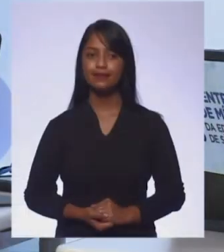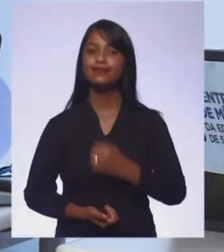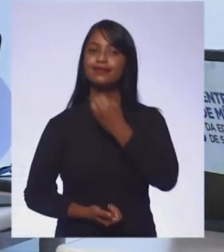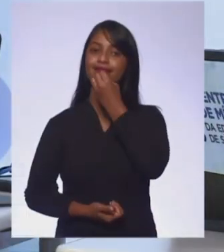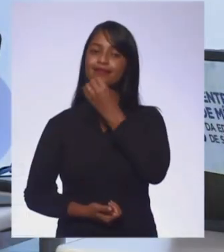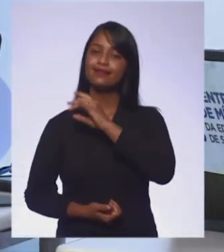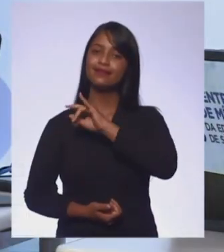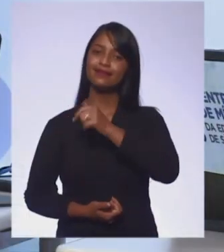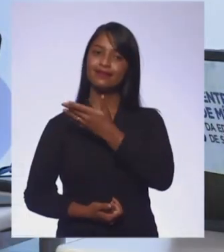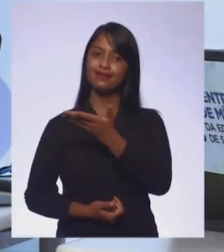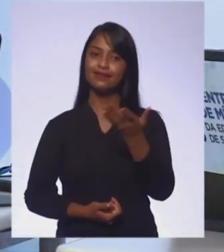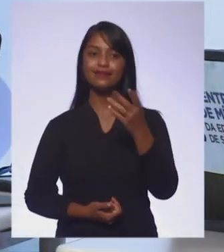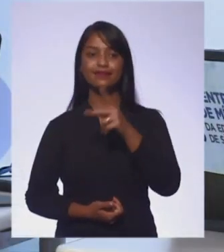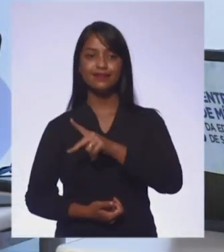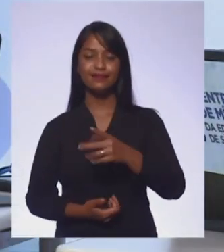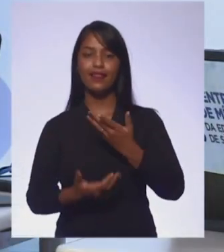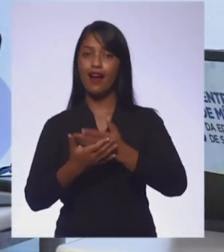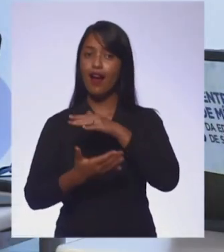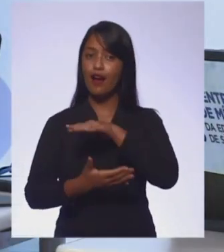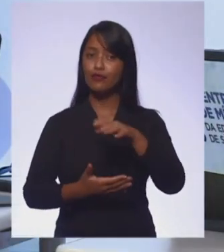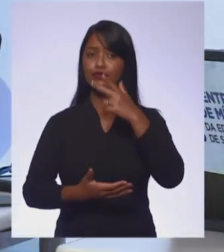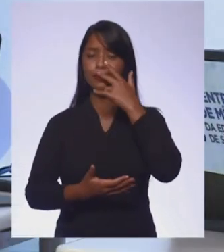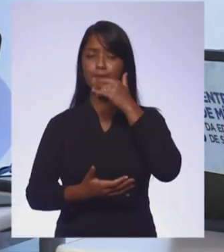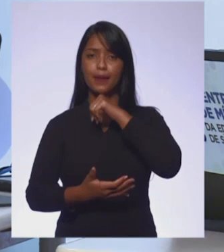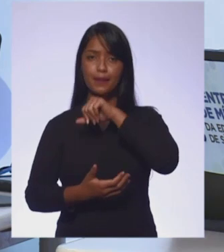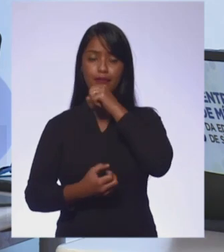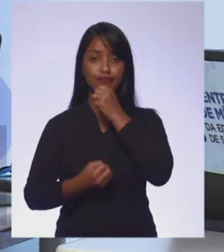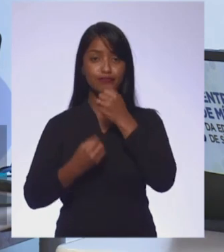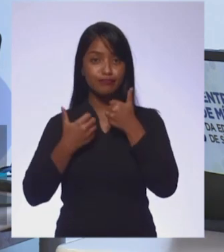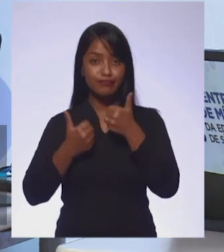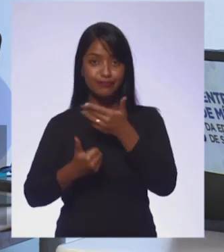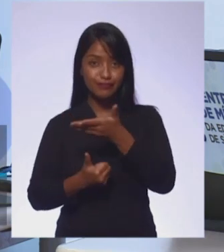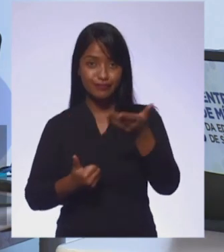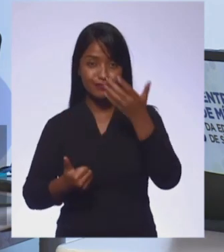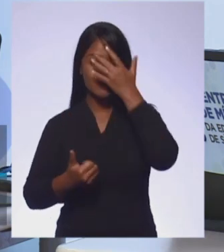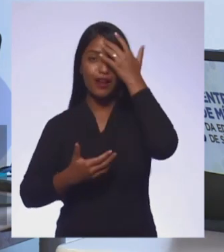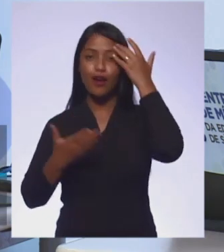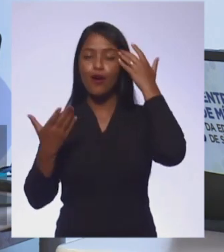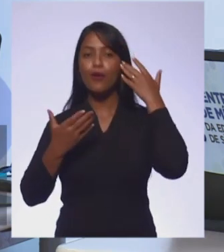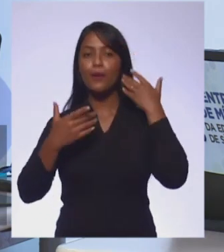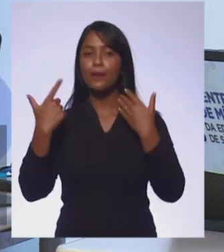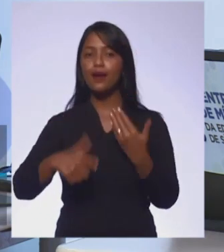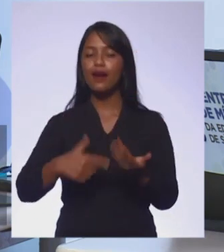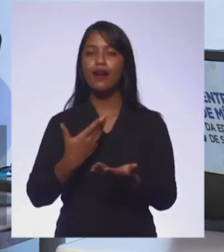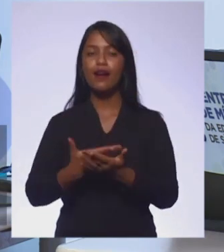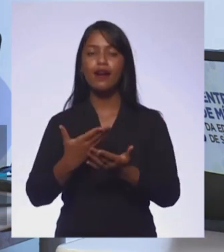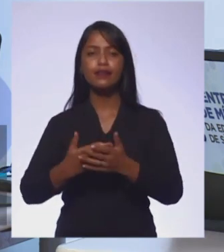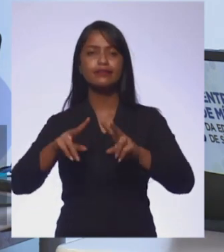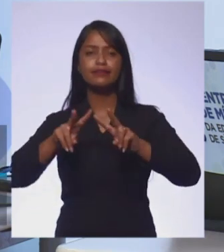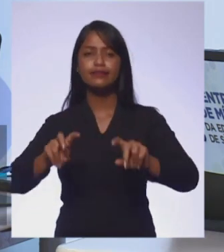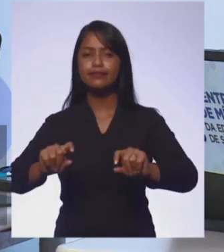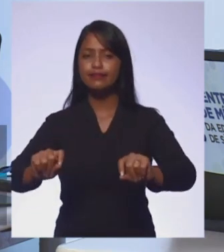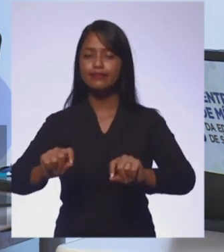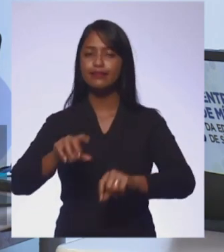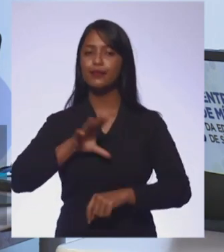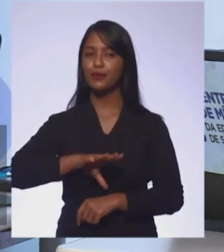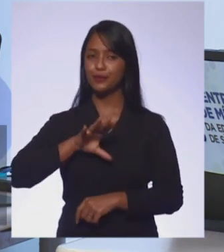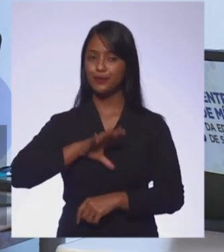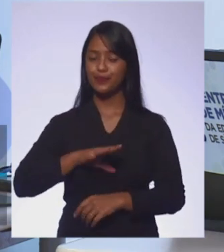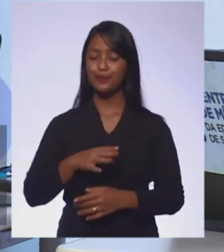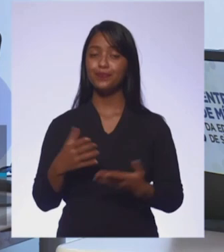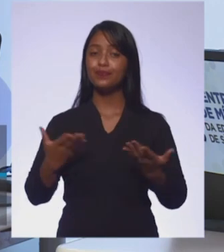Bom dia, professores, alunos e pais, tudo bem com vocês? Começando mais uma aula de língua portuguesa. E a nossa aula de